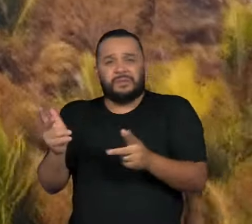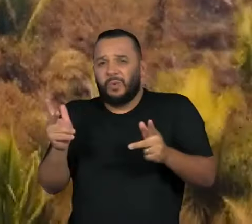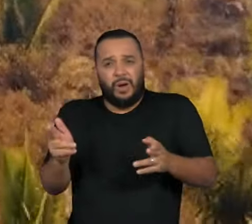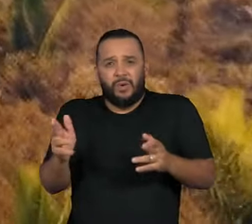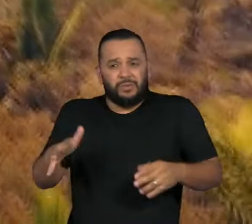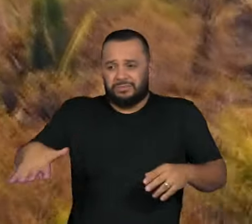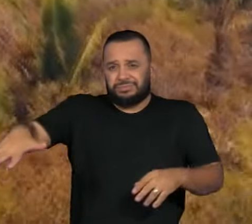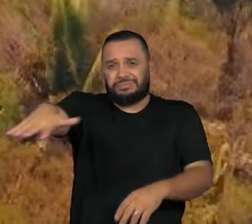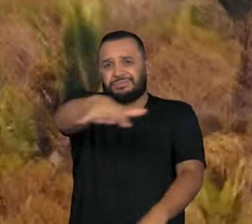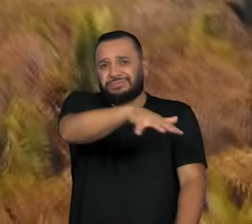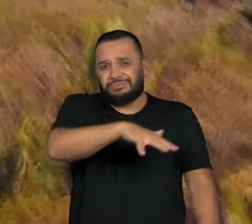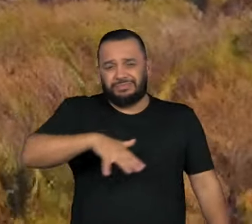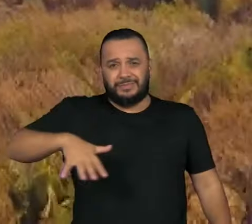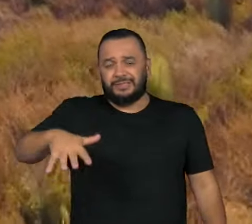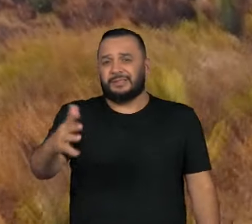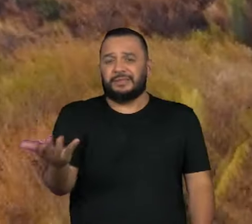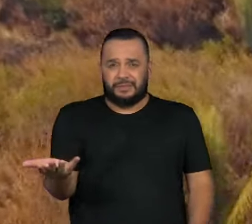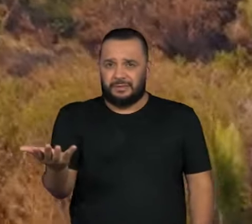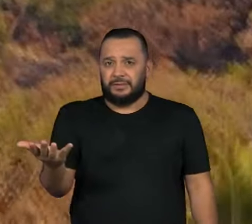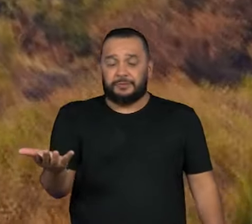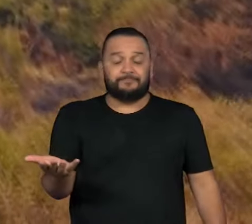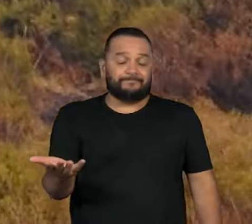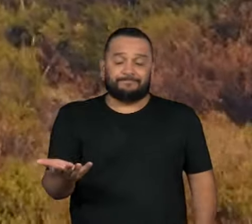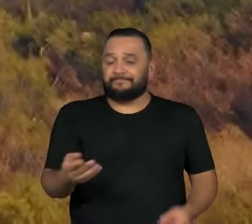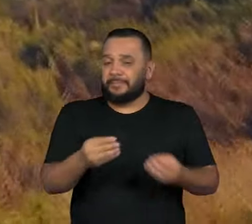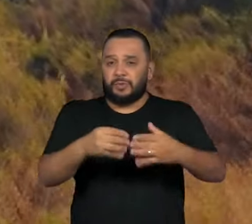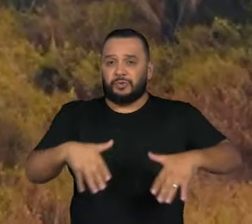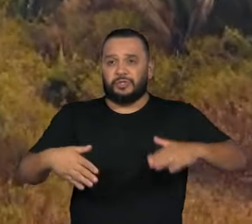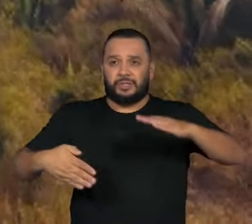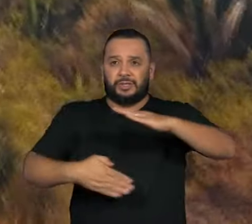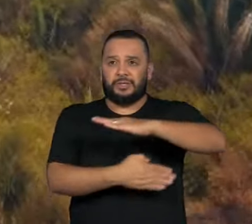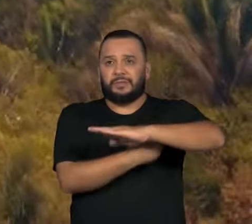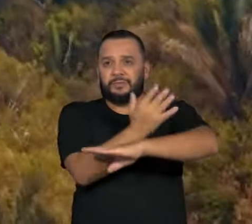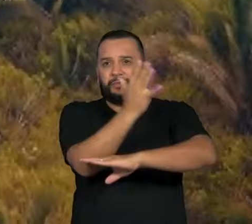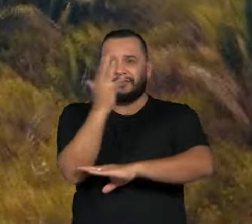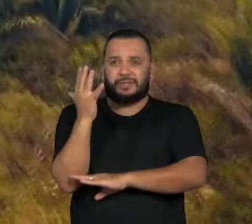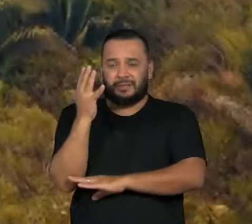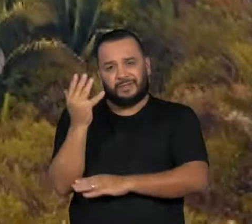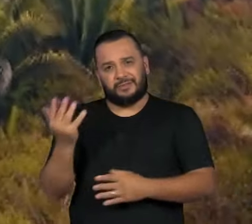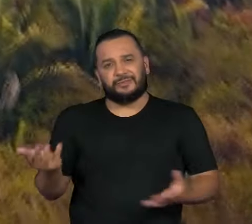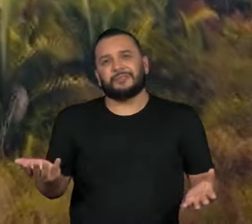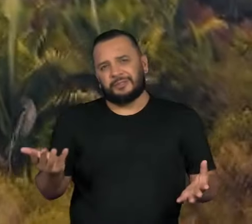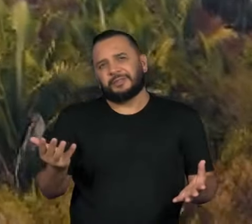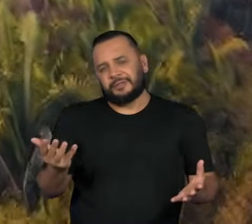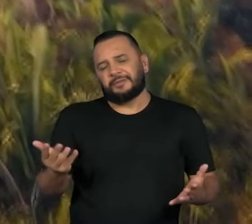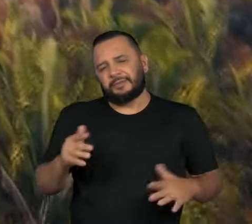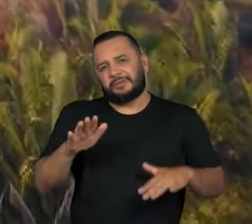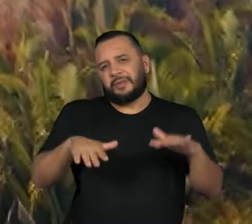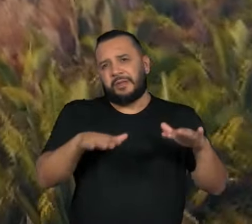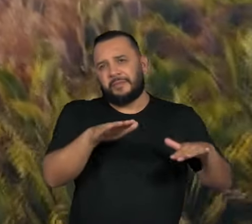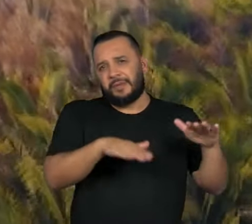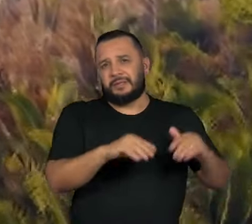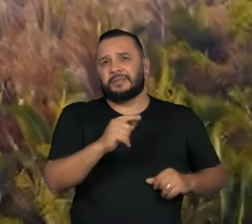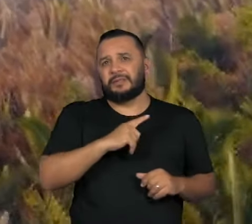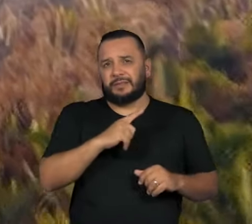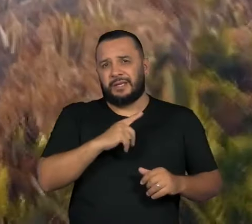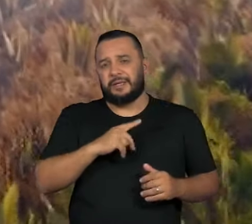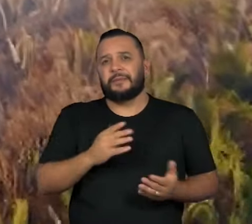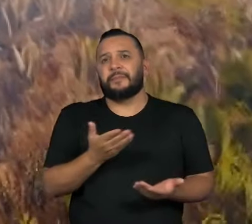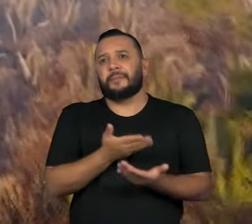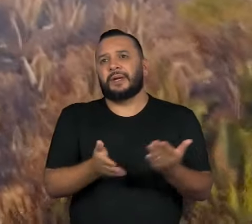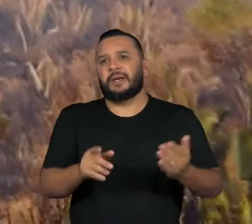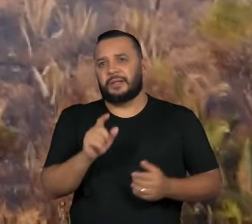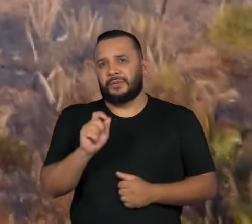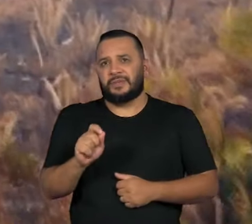inteira, para toda a Amazônia. Em termos de biodiversidade, dependendo do tipo de degradação, a gente pode ter perda de